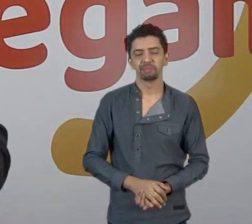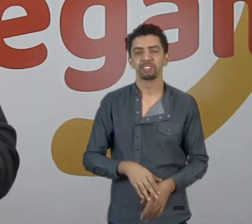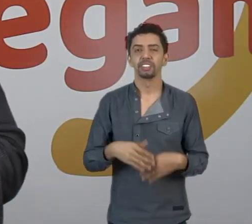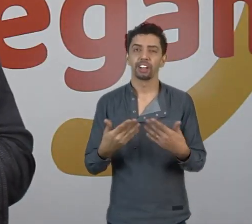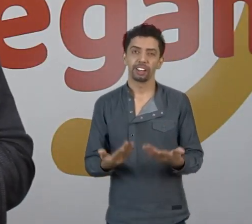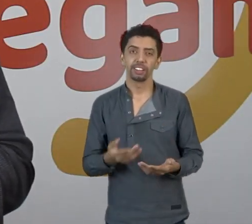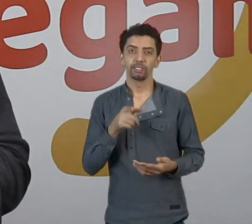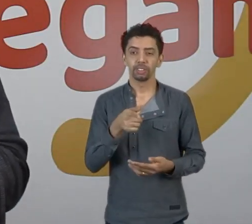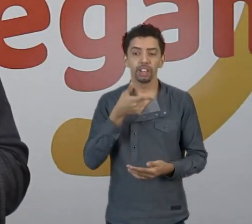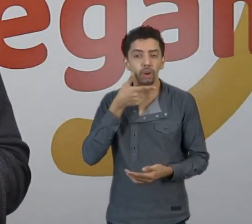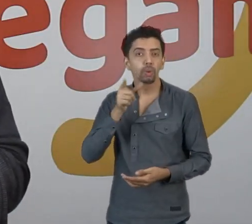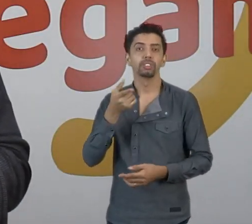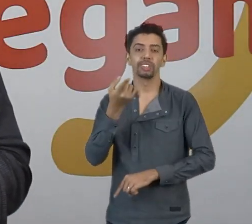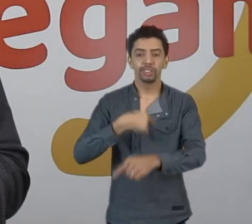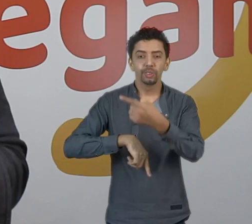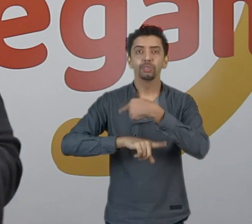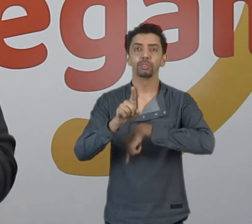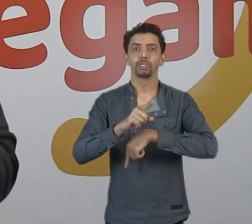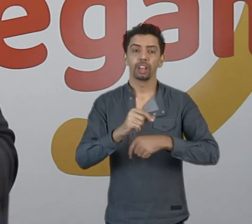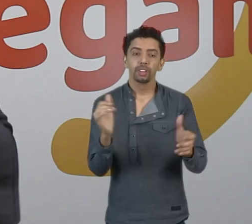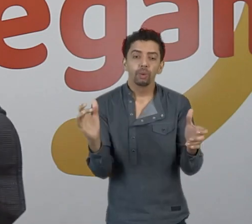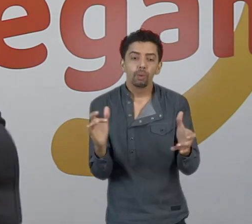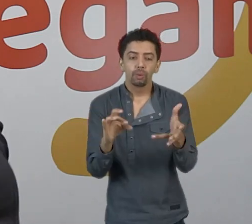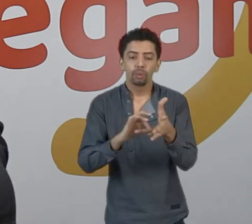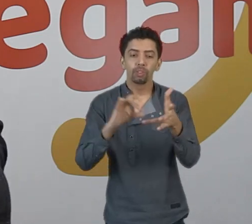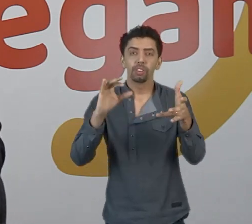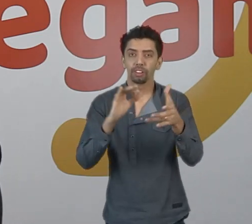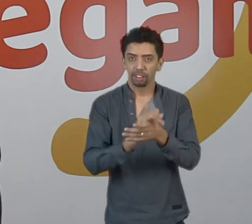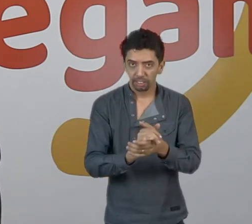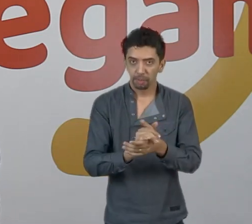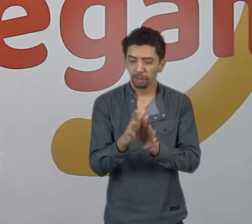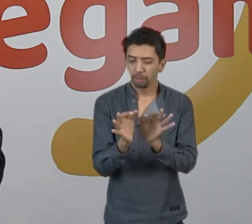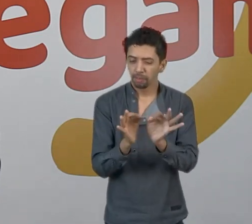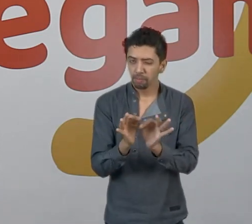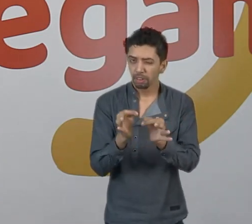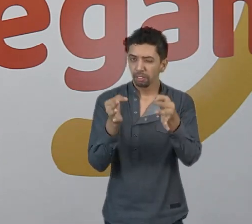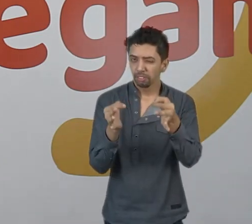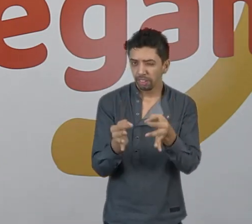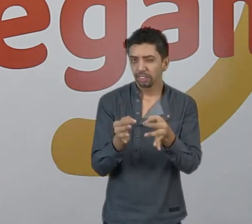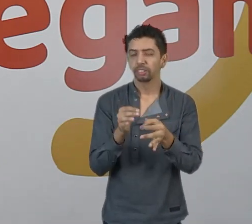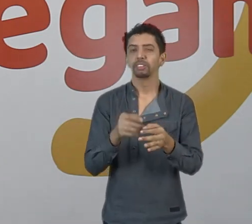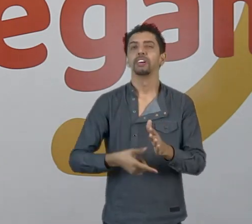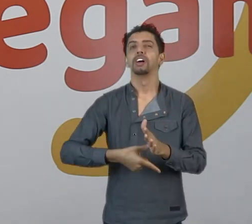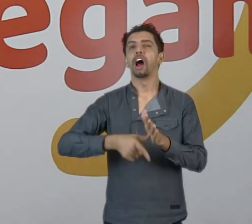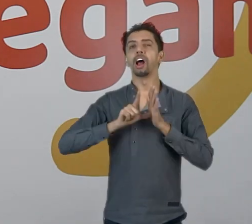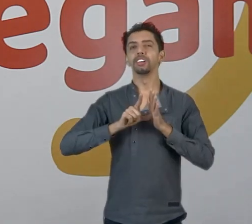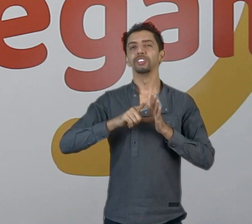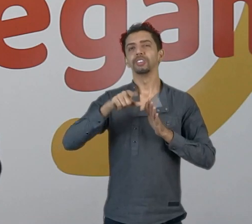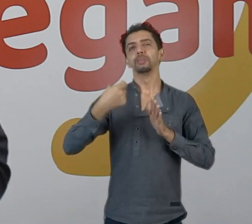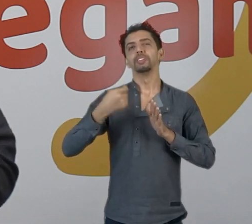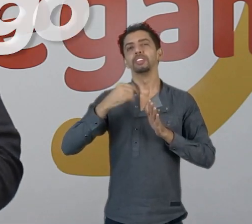para que você possa ter um casamento uma união bem preparada é importante que você já